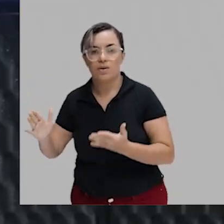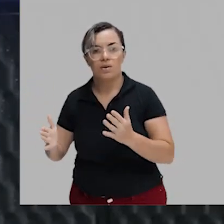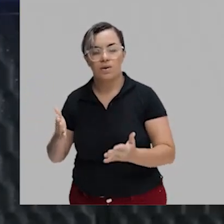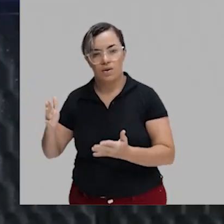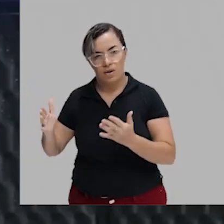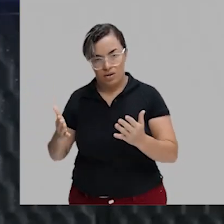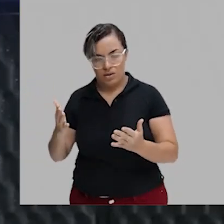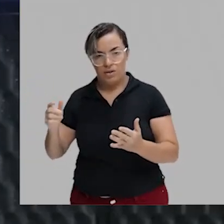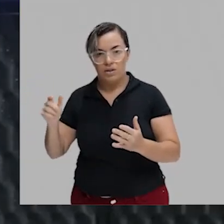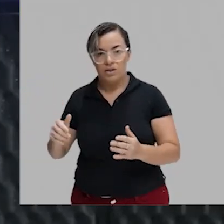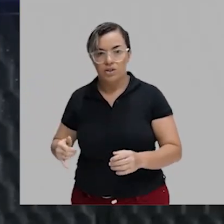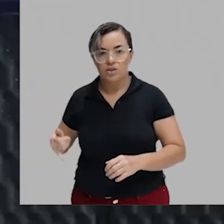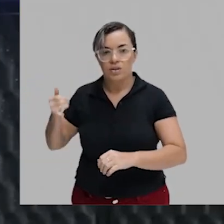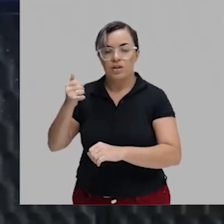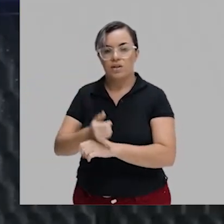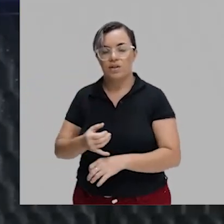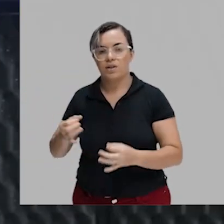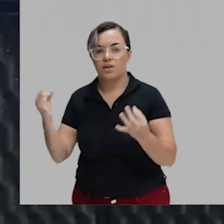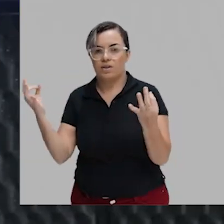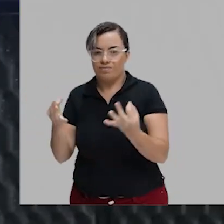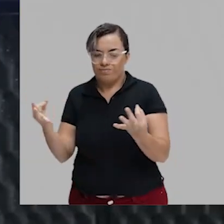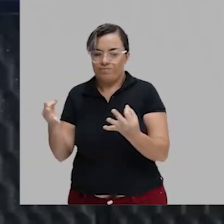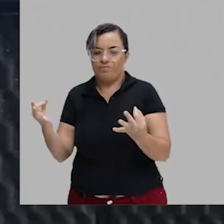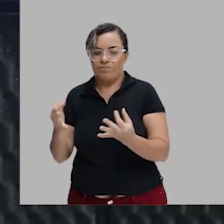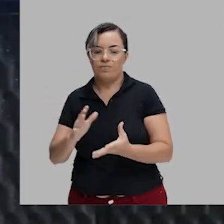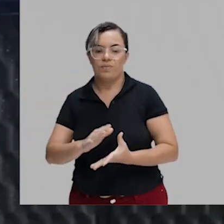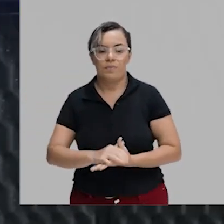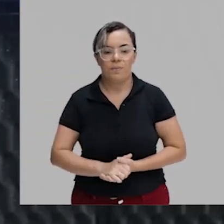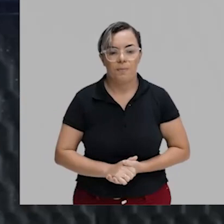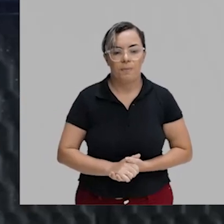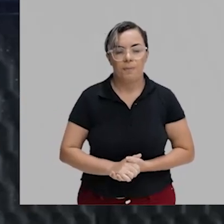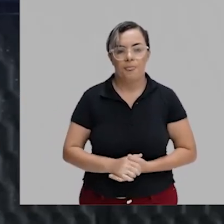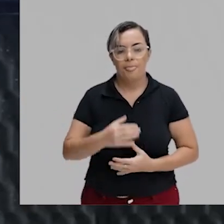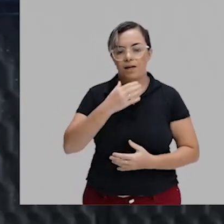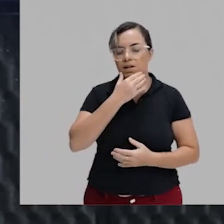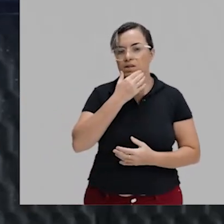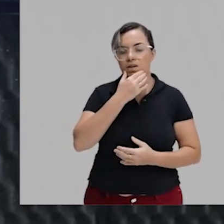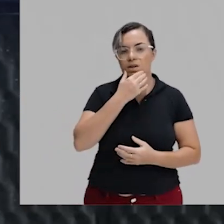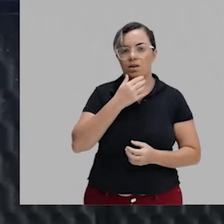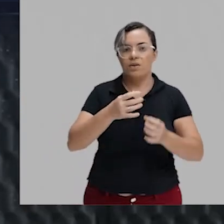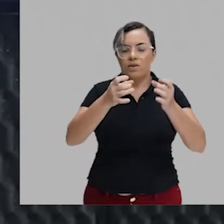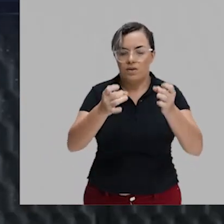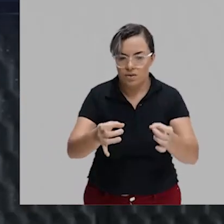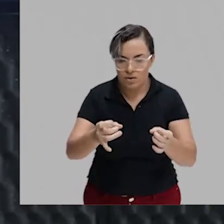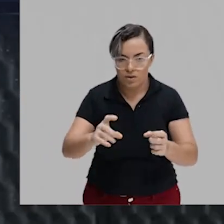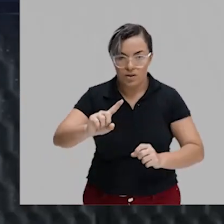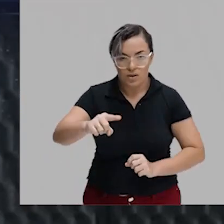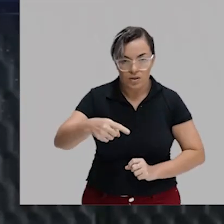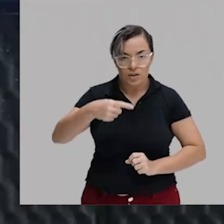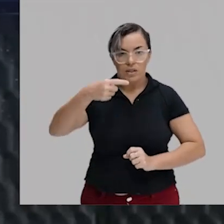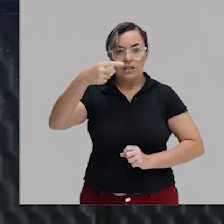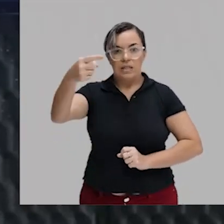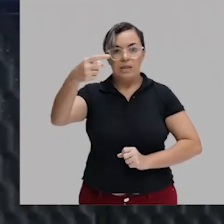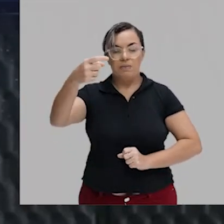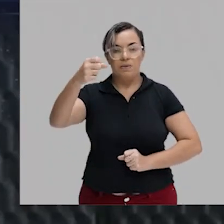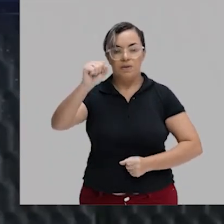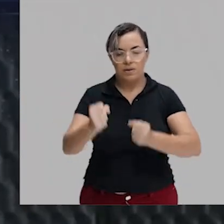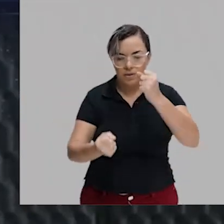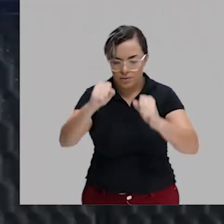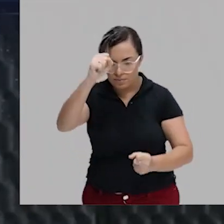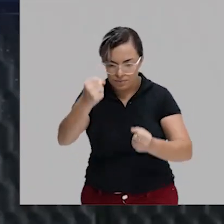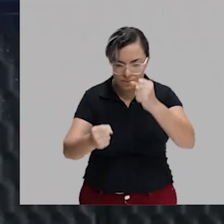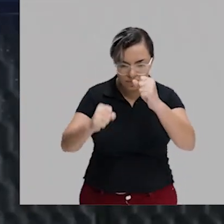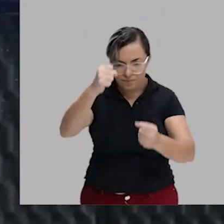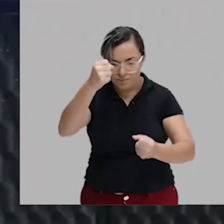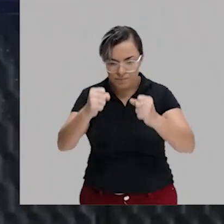de luxo. A Inglaterra, primeiro o comercialismo, depois o industrialismo, ou manufaturismo. Essa industrialização